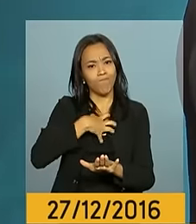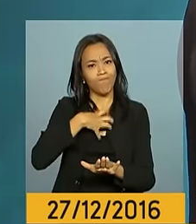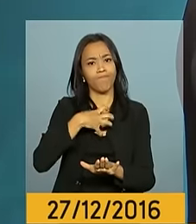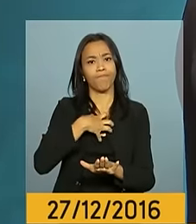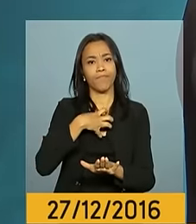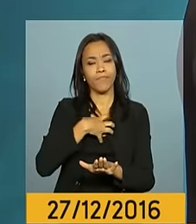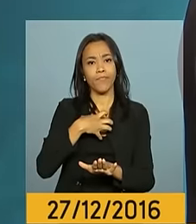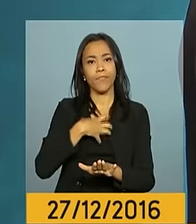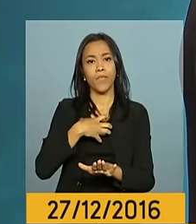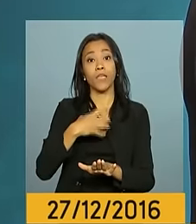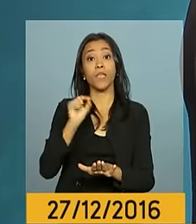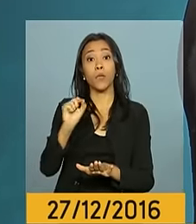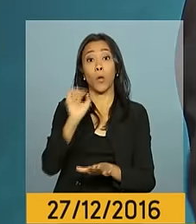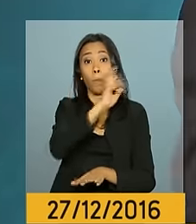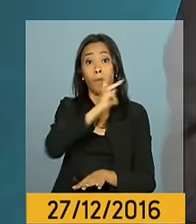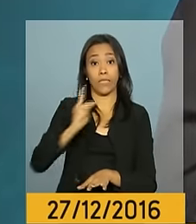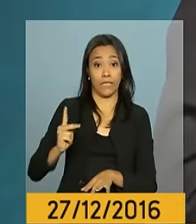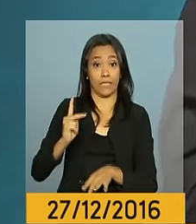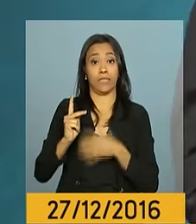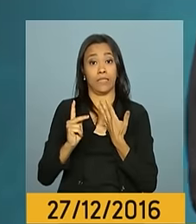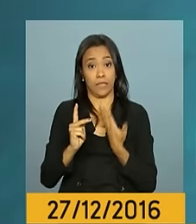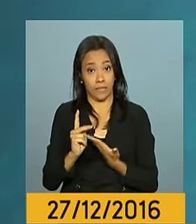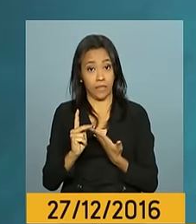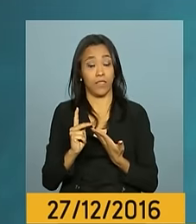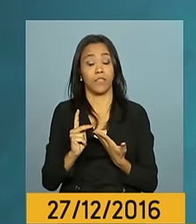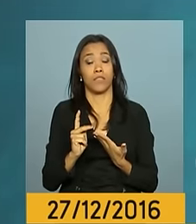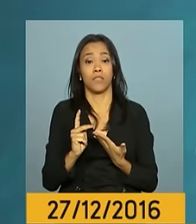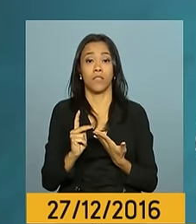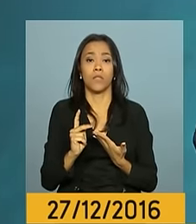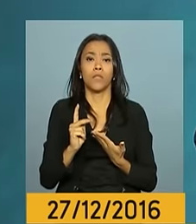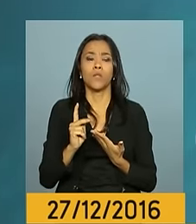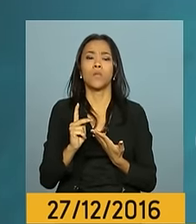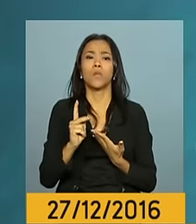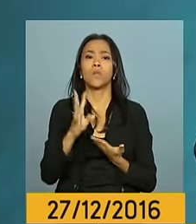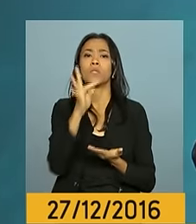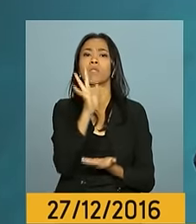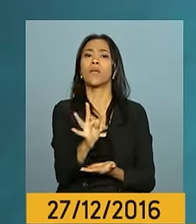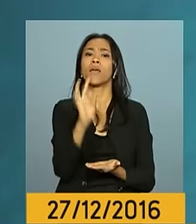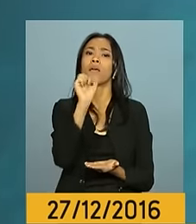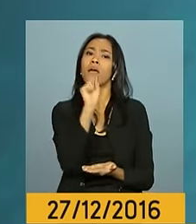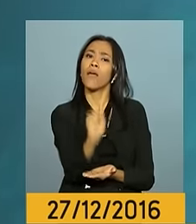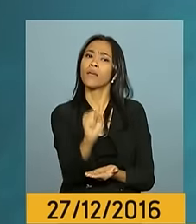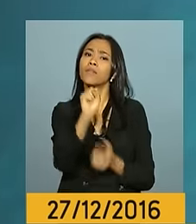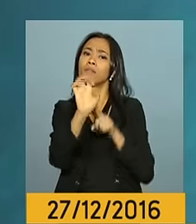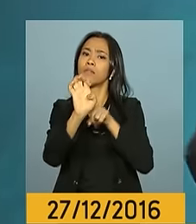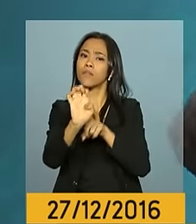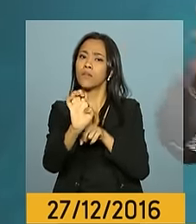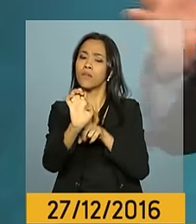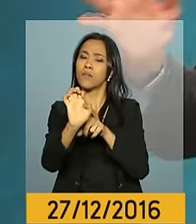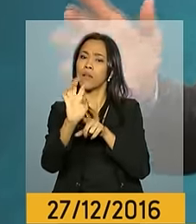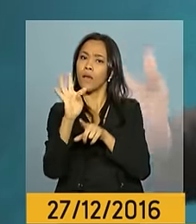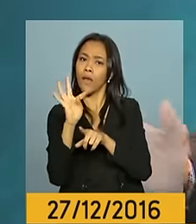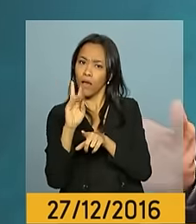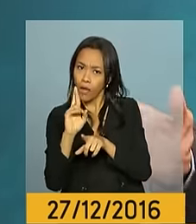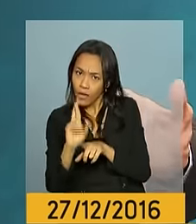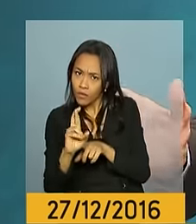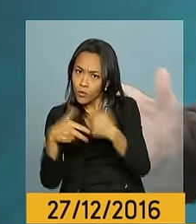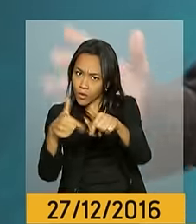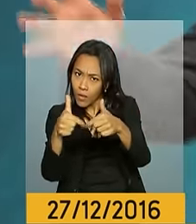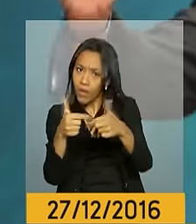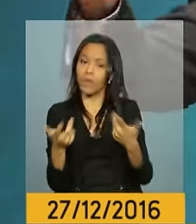o nosso Presidente evis Gandra da Silva Martins Filho do Tribunal Superior do Trabalho disse é um momento